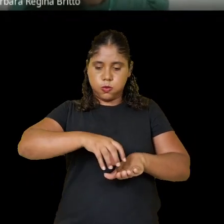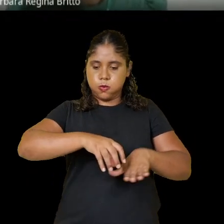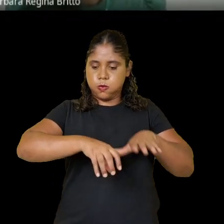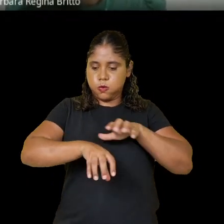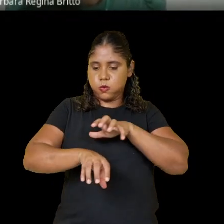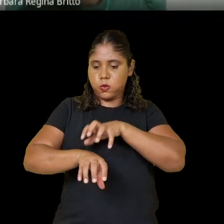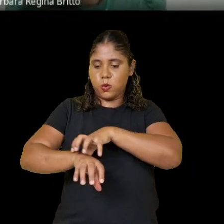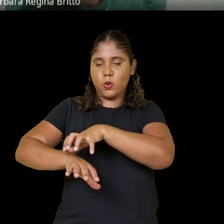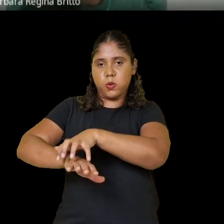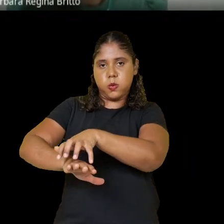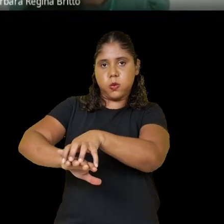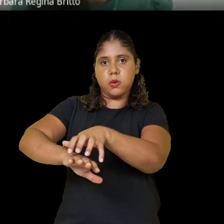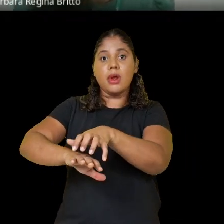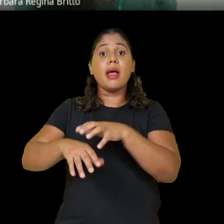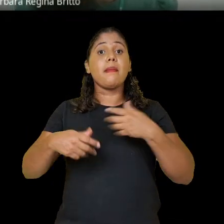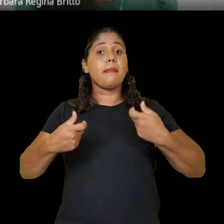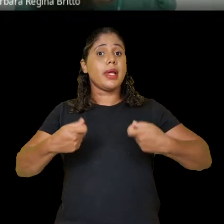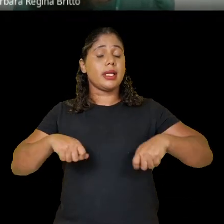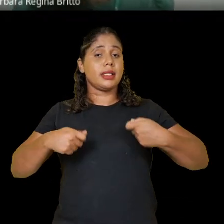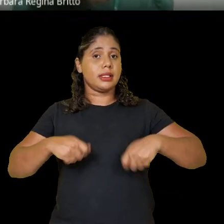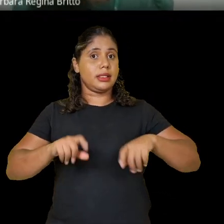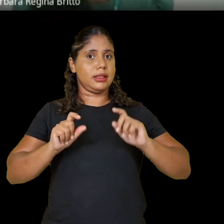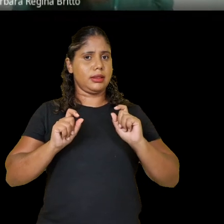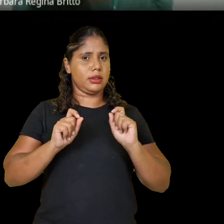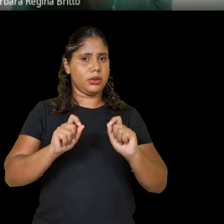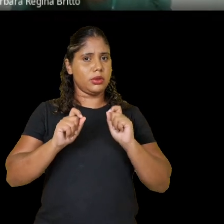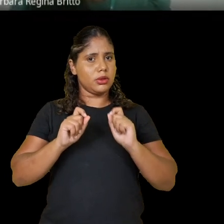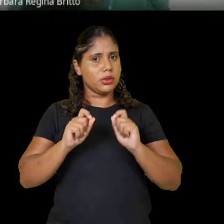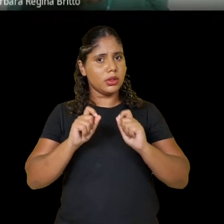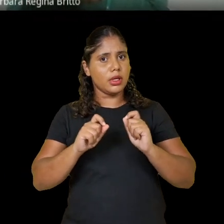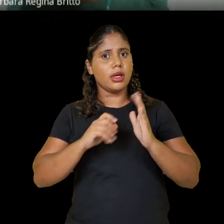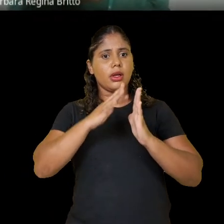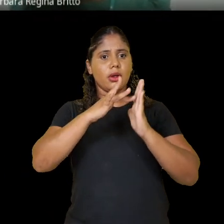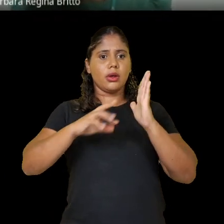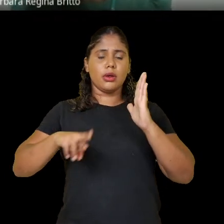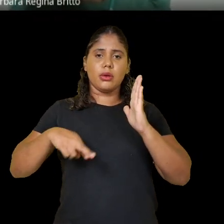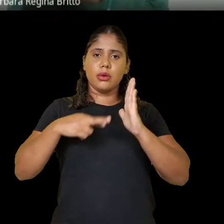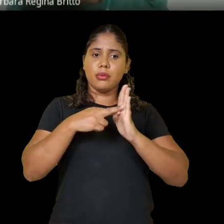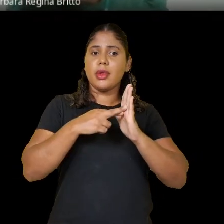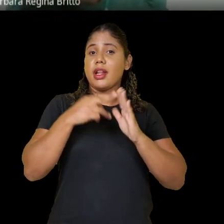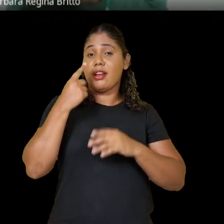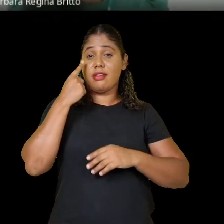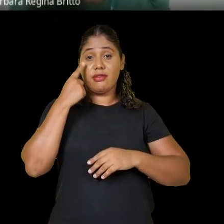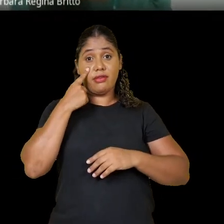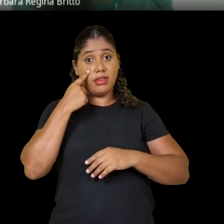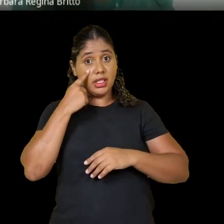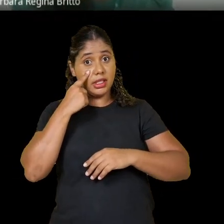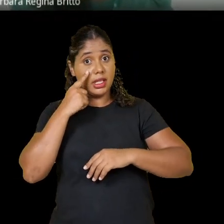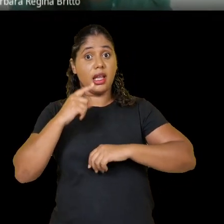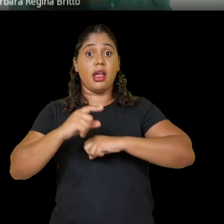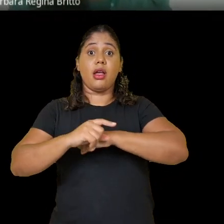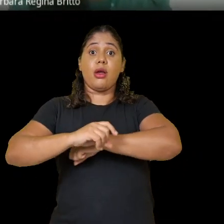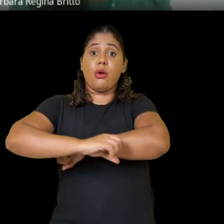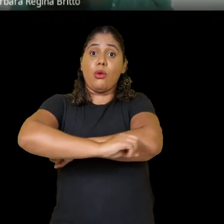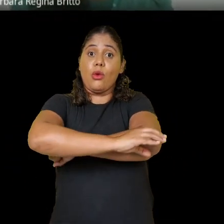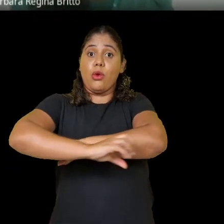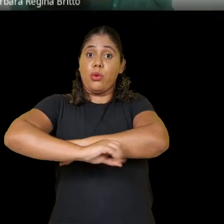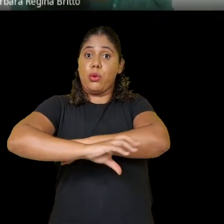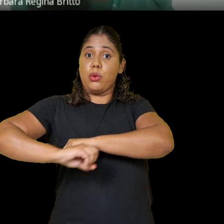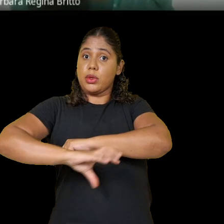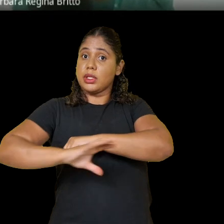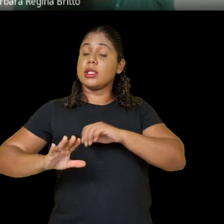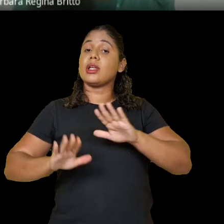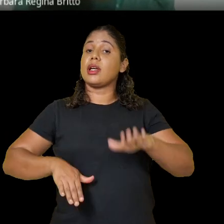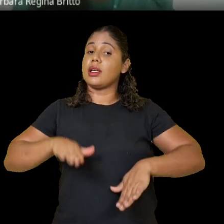fazer o diagnóstico diferencial, com uma trombose venosa, que a gestante tem predisposição. A gente tem que fazer